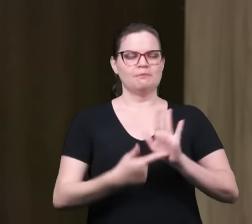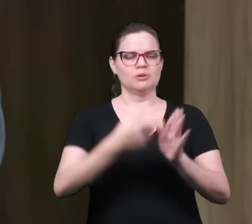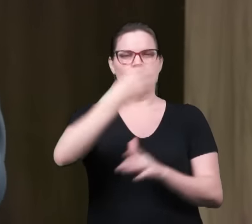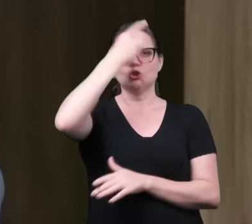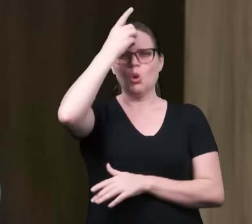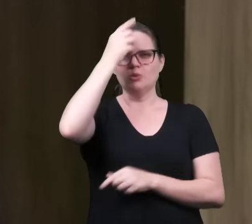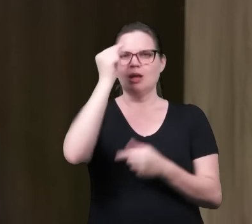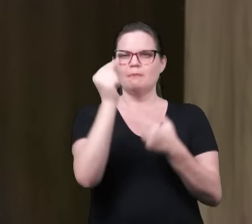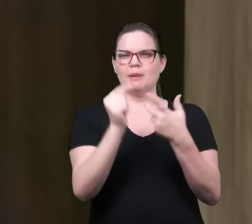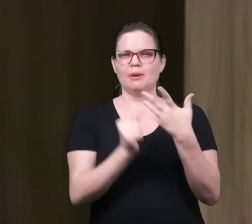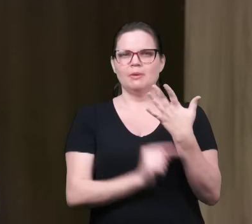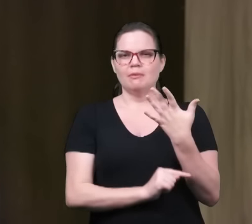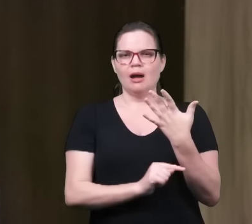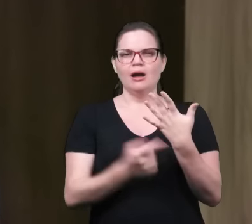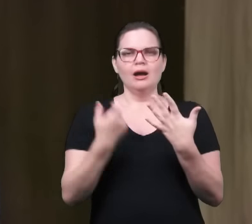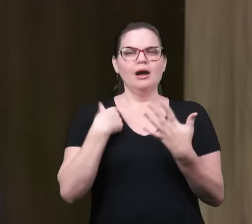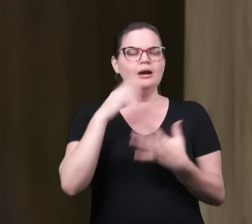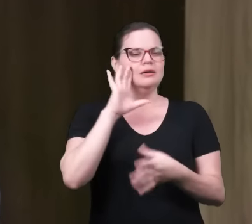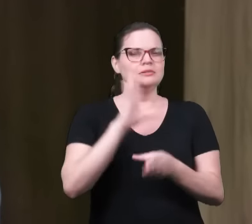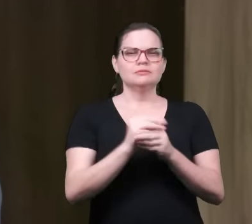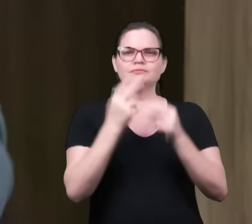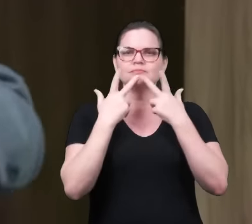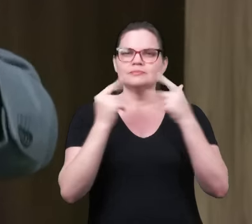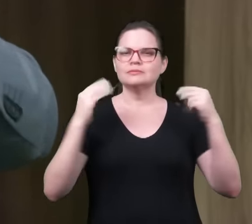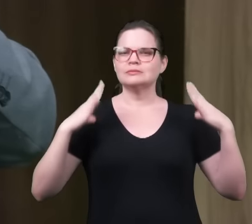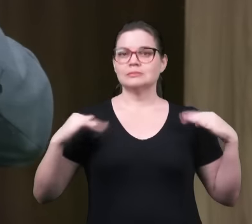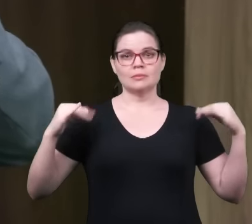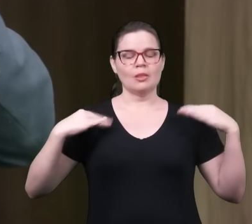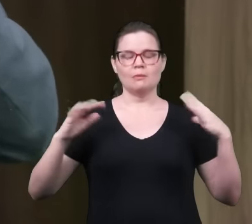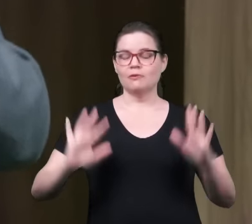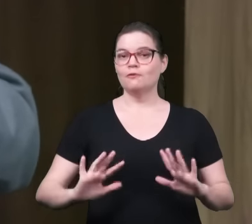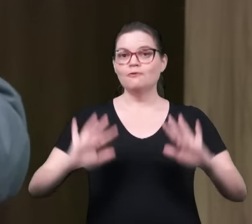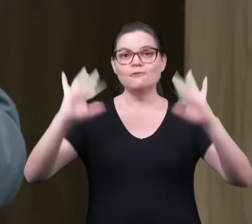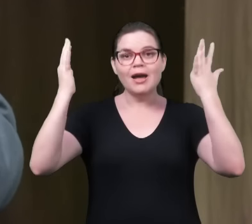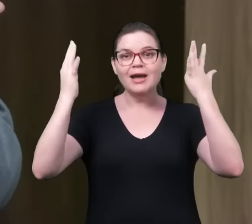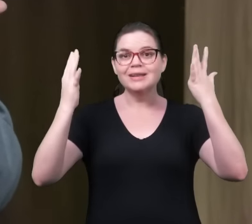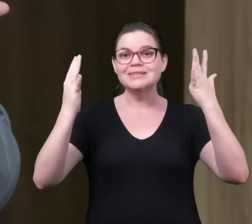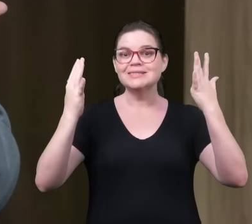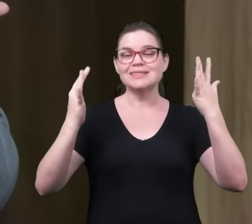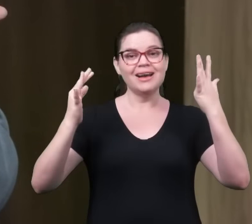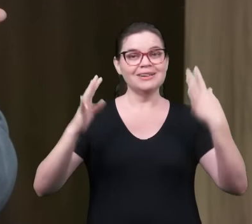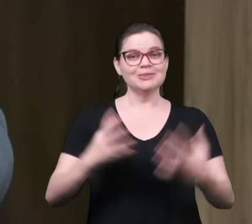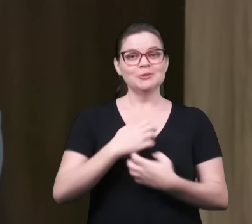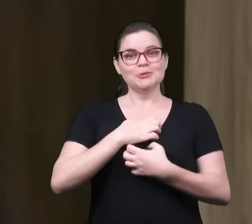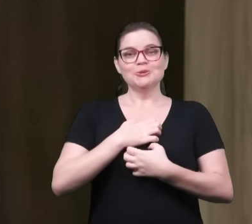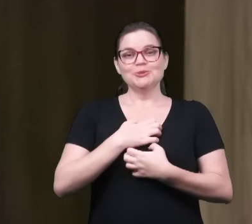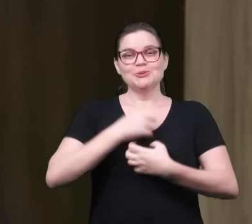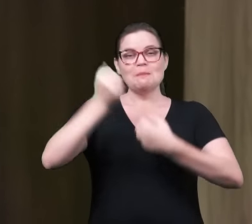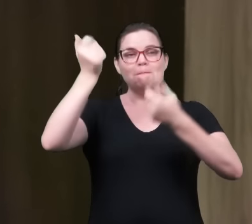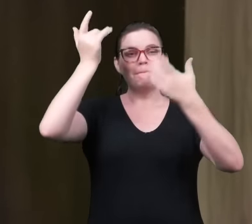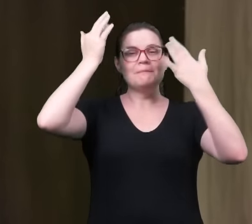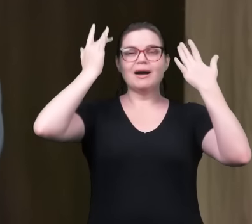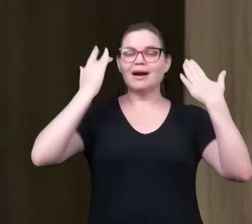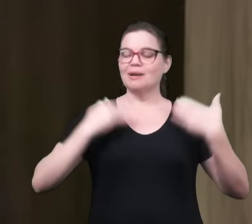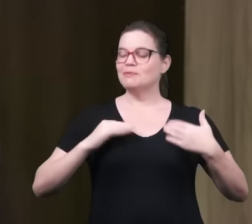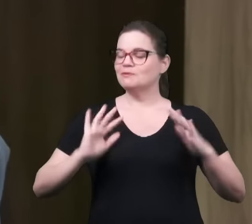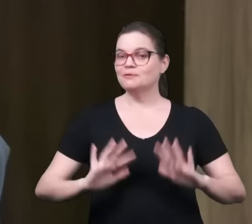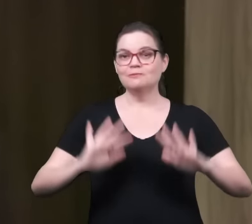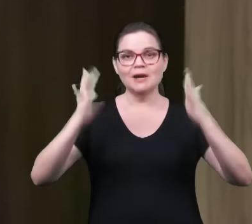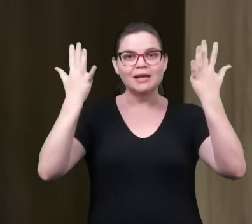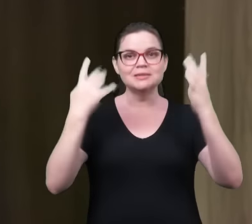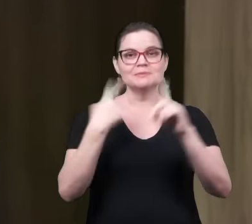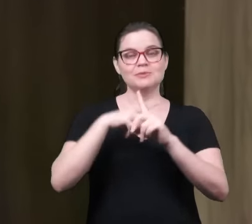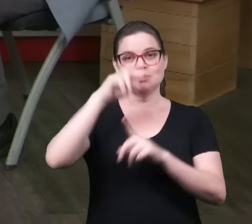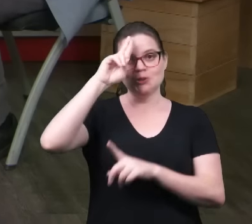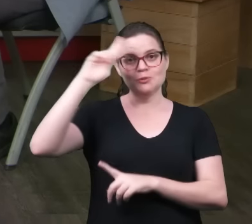dons, digamos, a interpretação das línguas. A igreja é impactada, porque é um momento de festa, o Senhor se